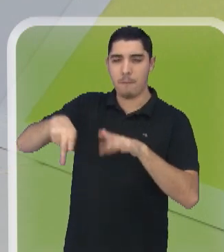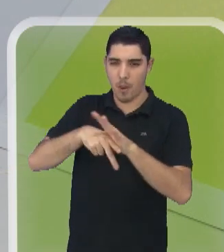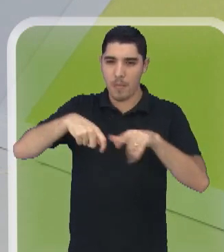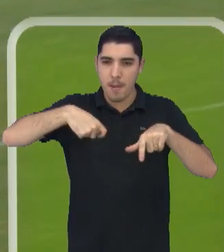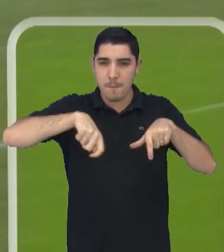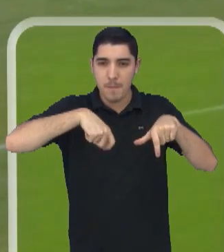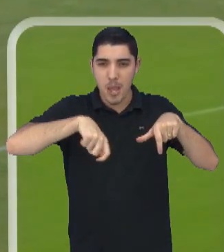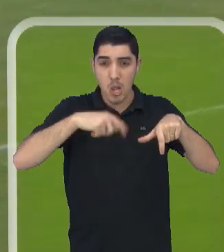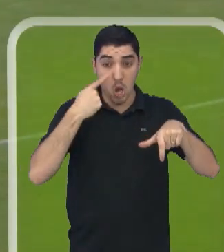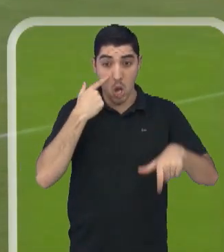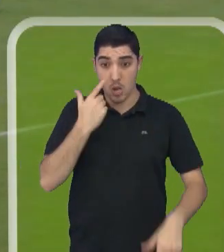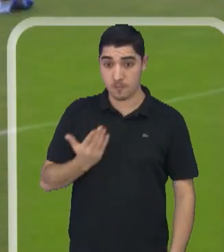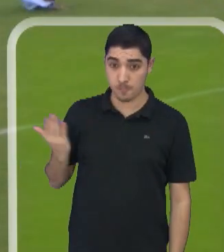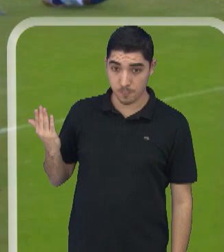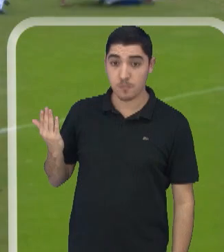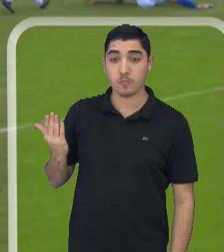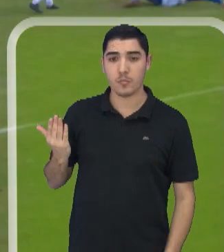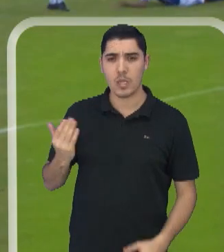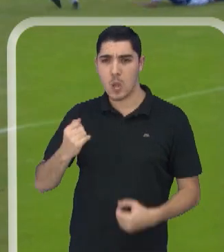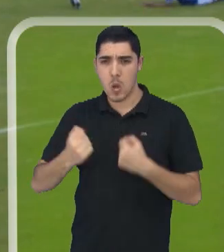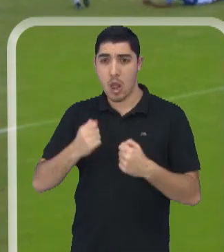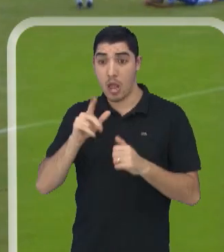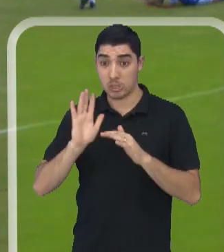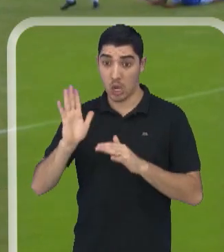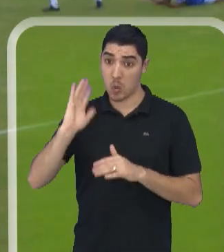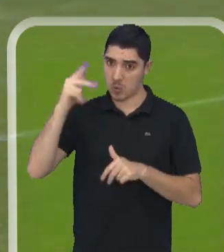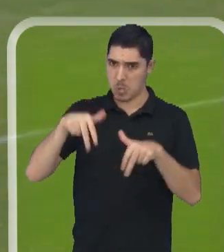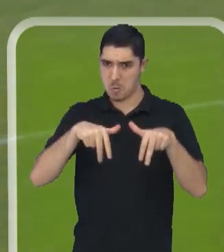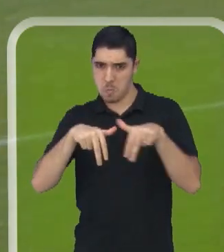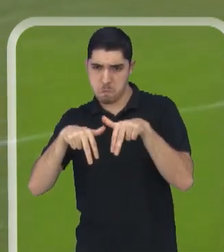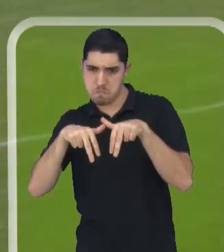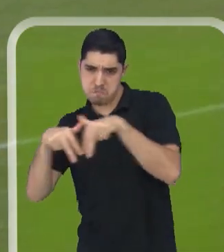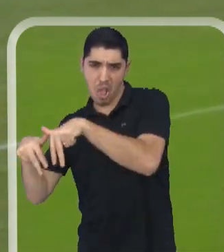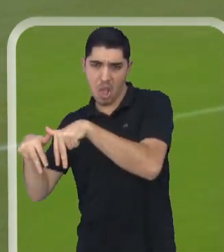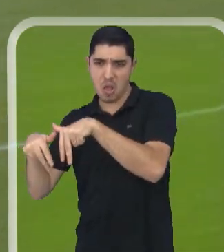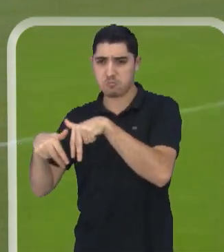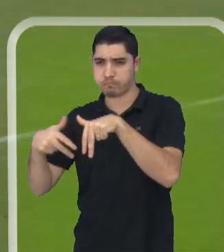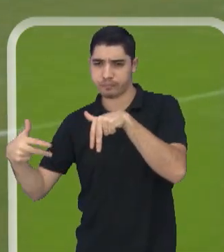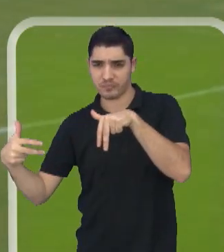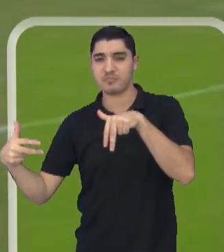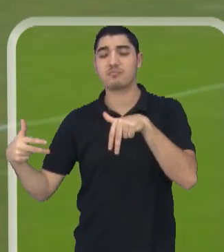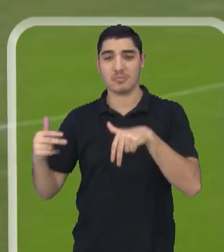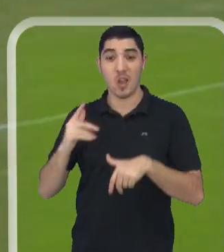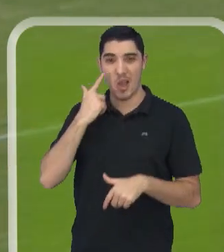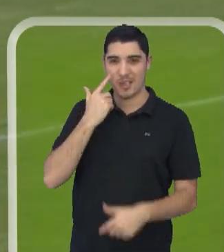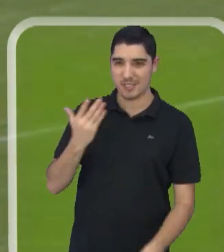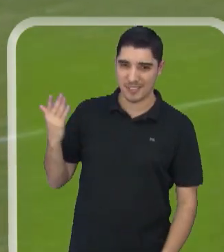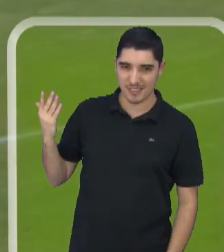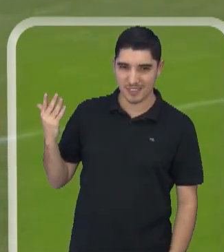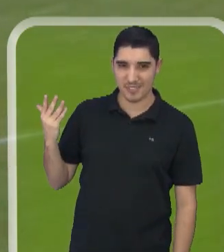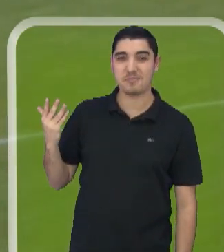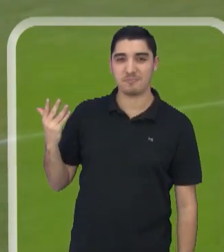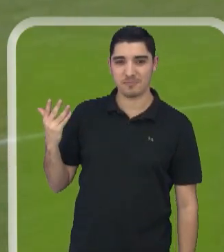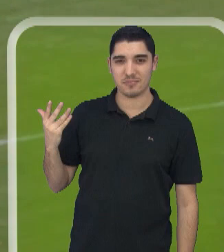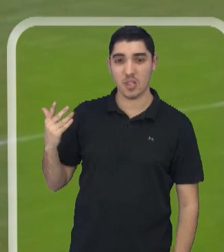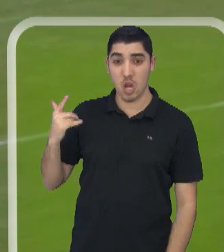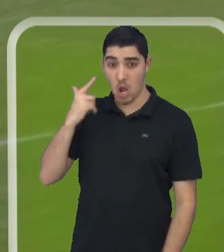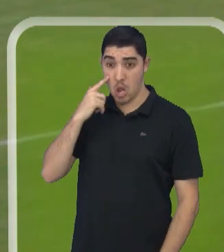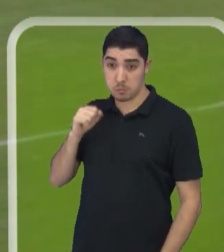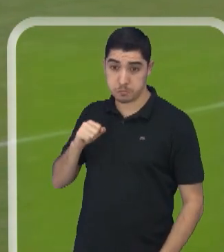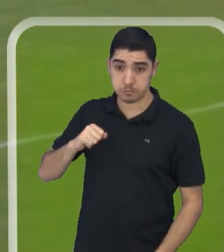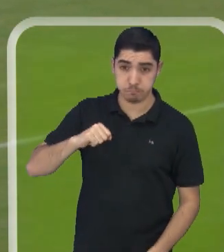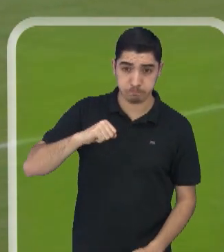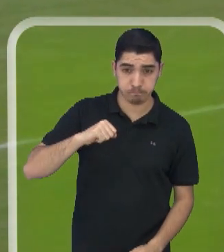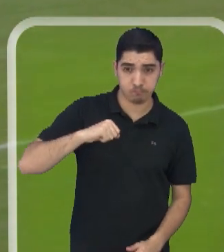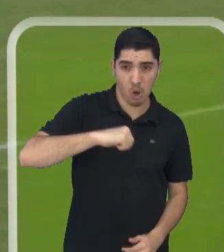só, o lance na velocidade normal, houve um empurrão ali para mim, o nosso Israel editor tá demais também, ele colocou ali, ó, o replay para a gente ver, a